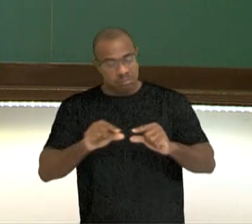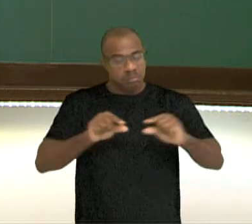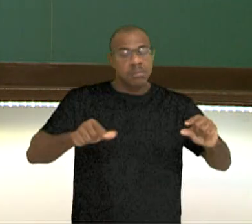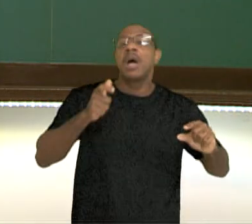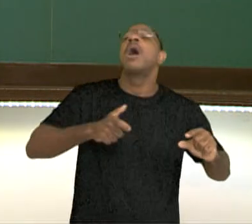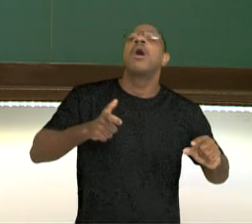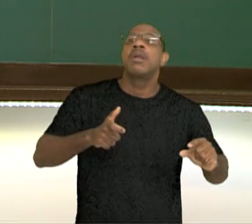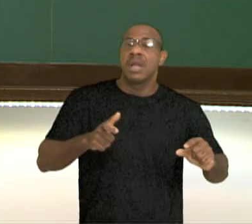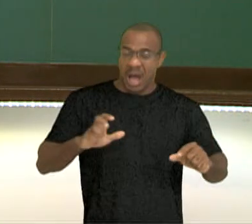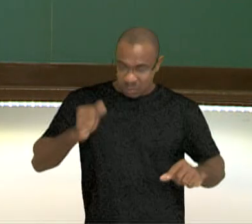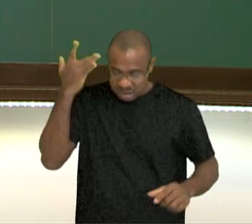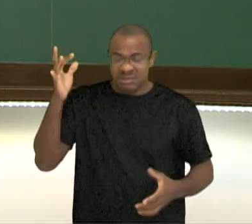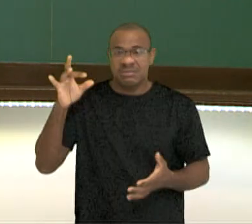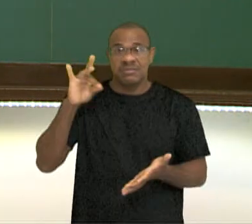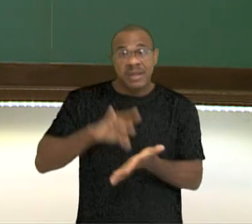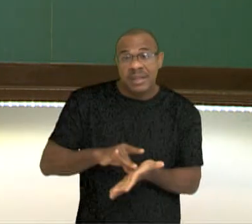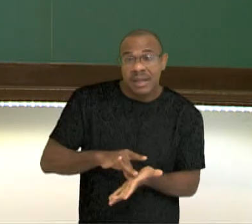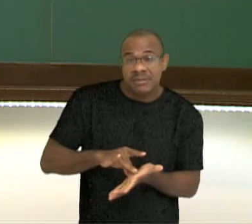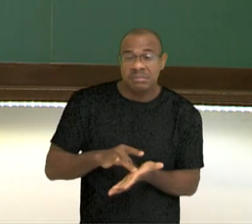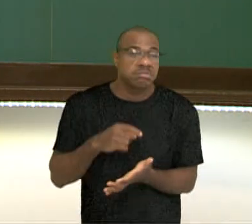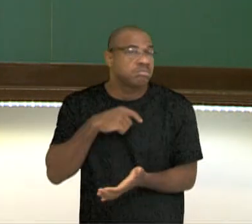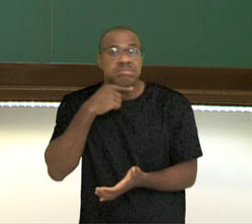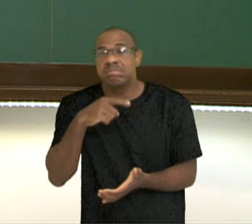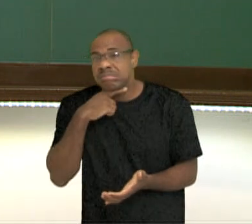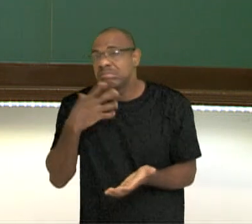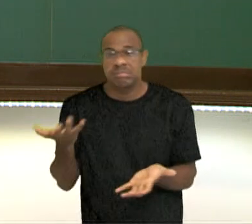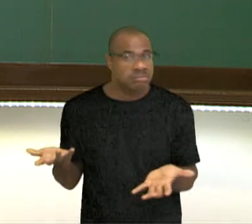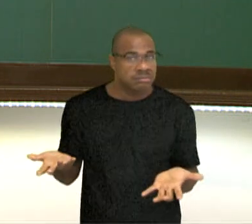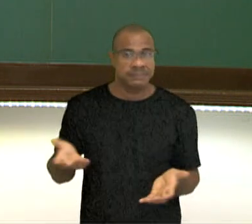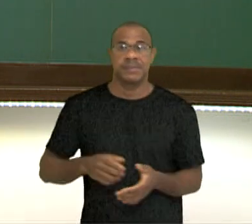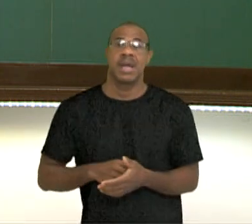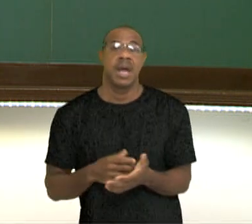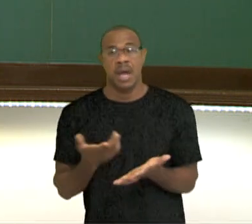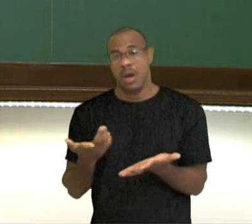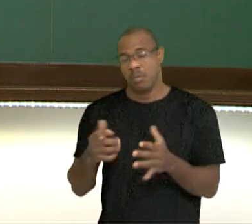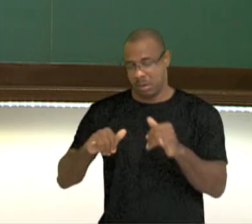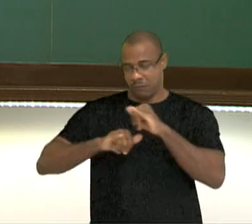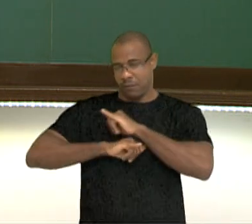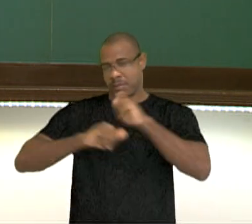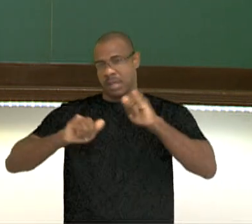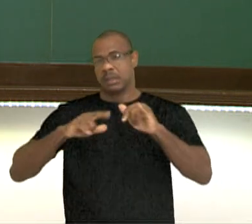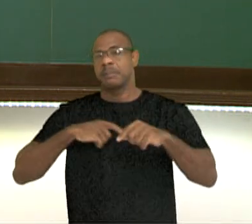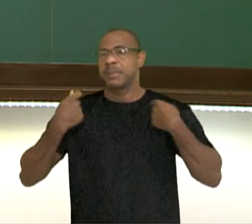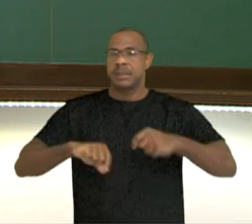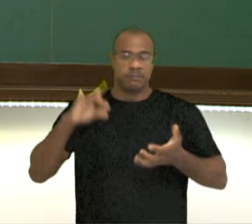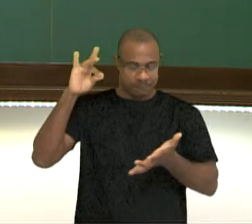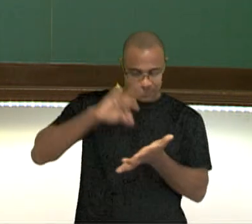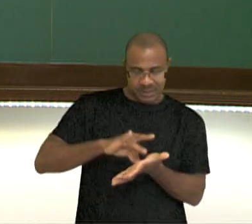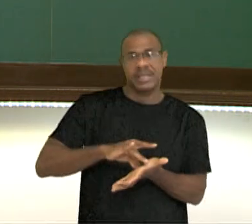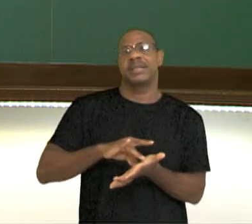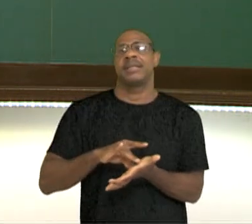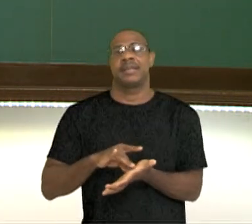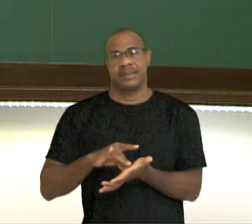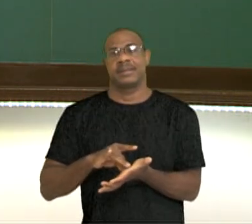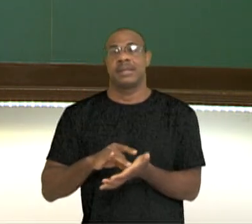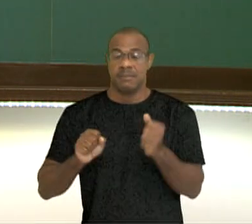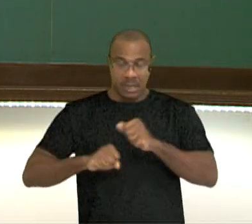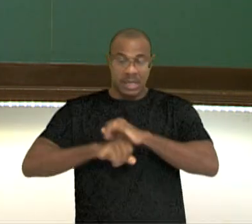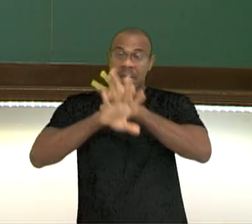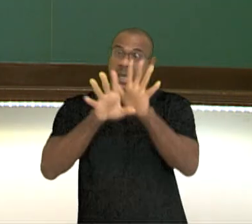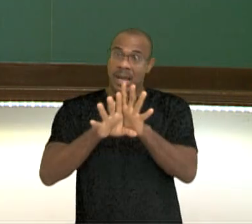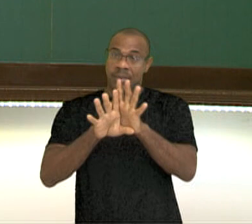aquilo aconteceu. Então, observe que uma notícia, ela tem que ser verdadeira,